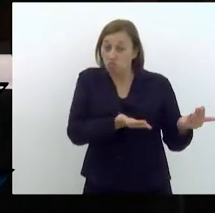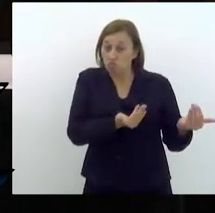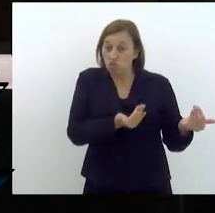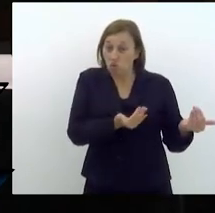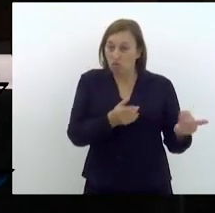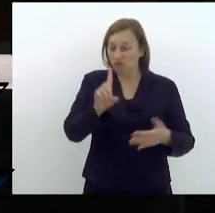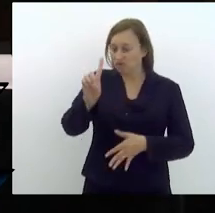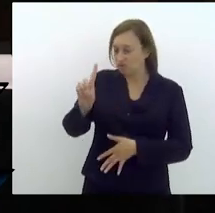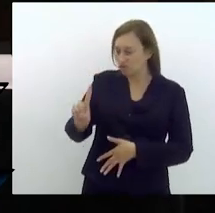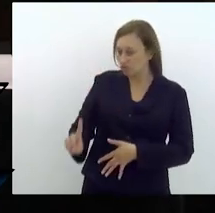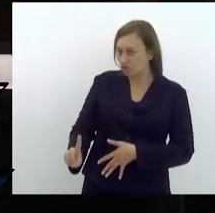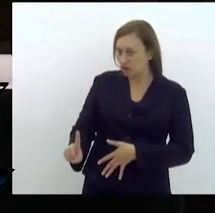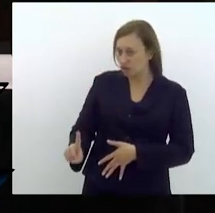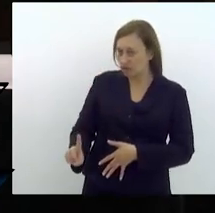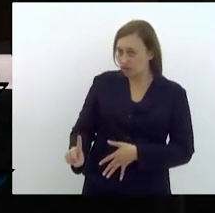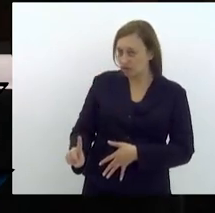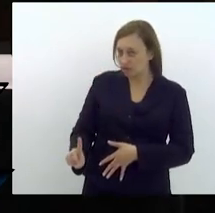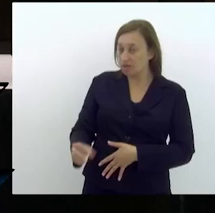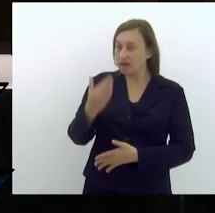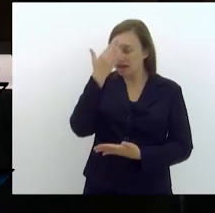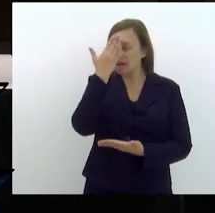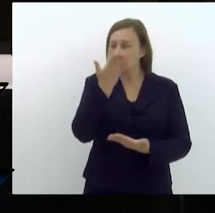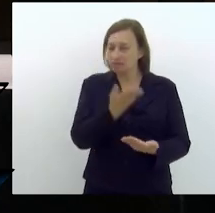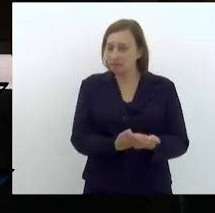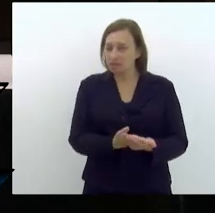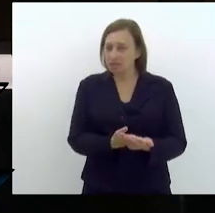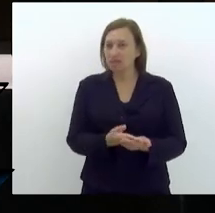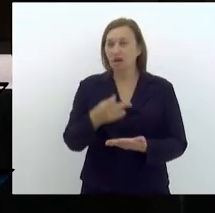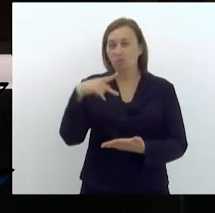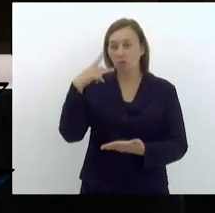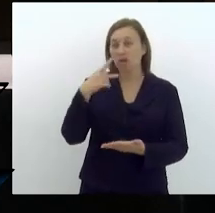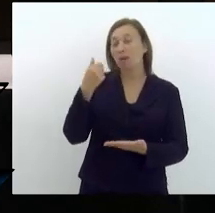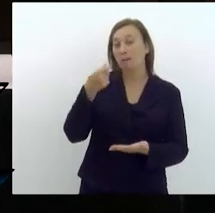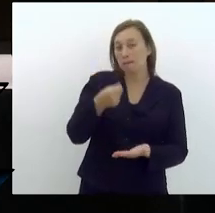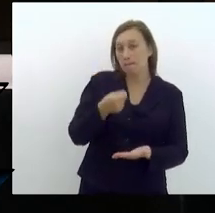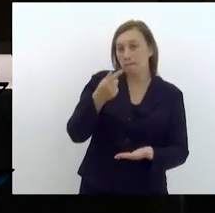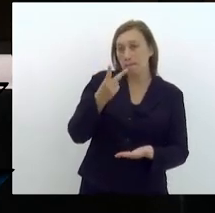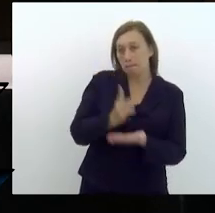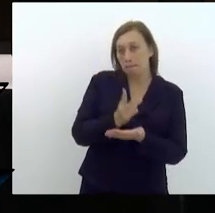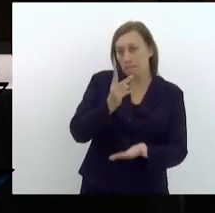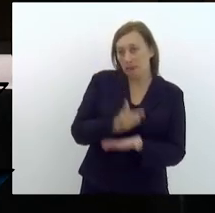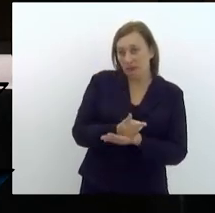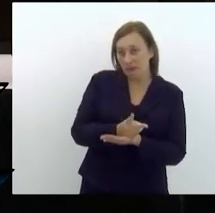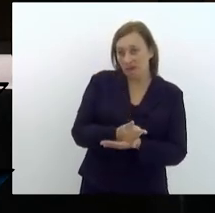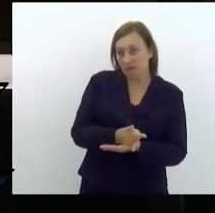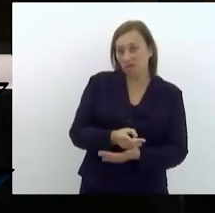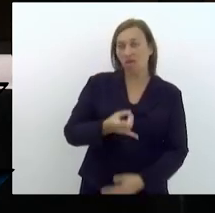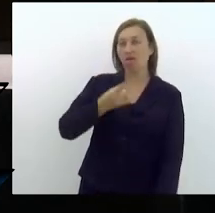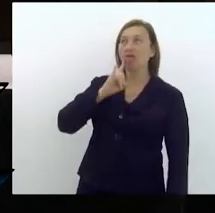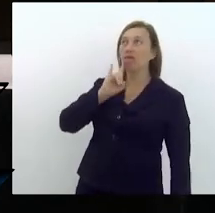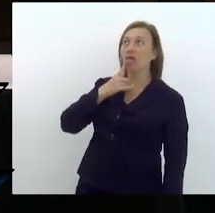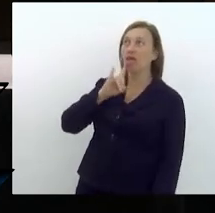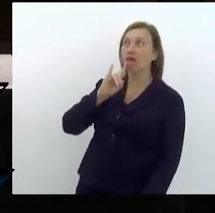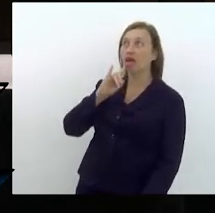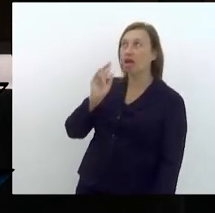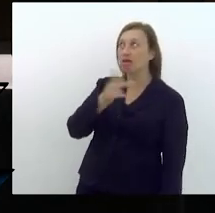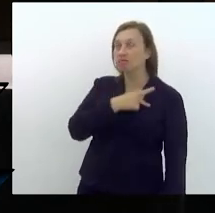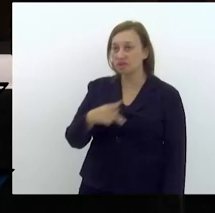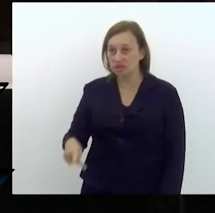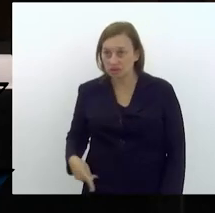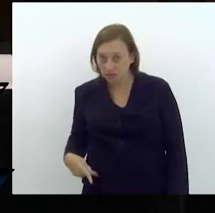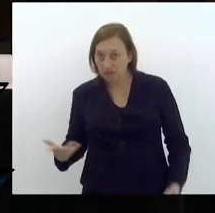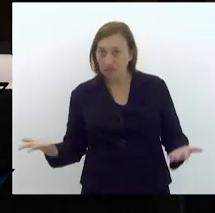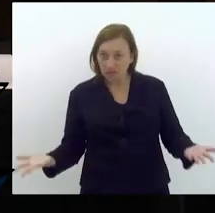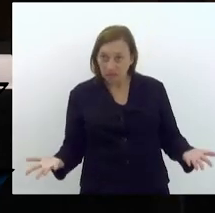direita que crer na política mesmo a gente tendo um pé de cana na presidência um